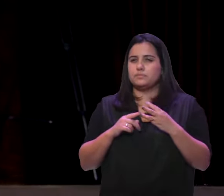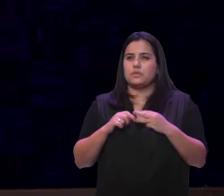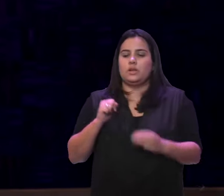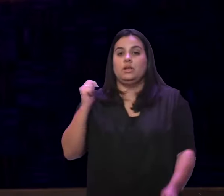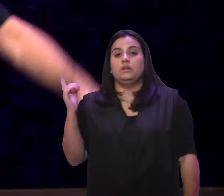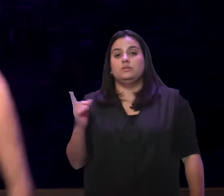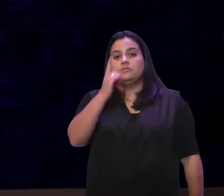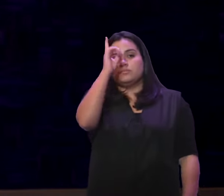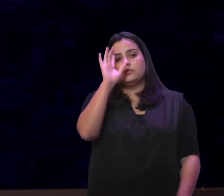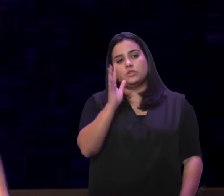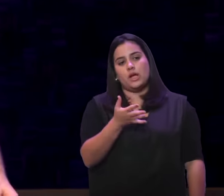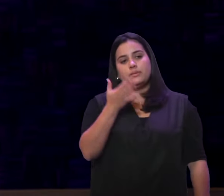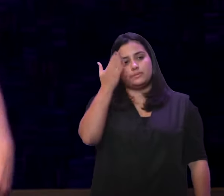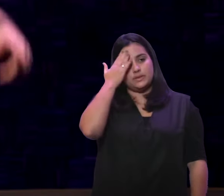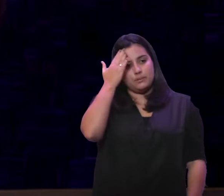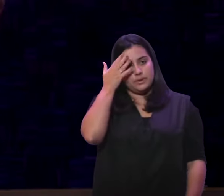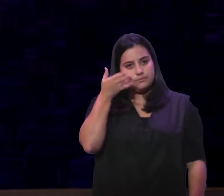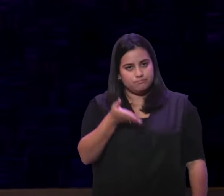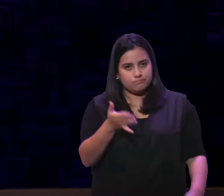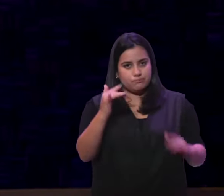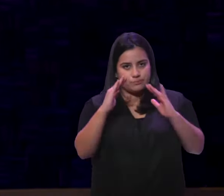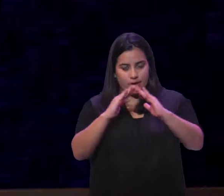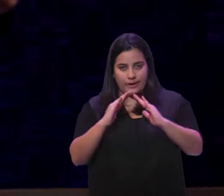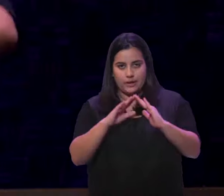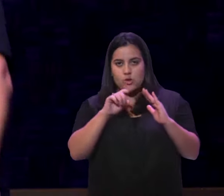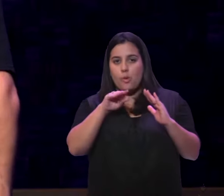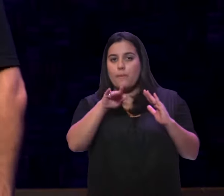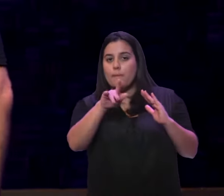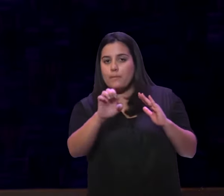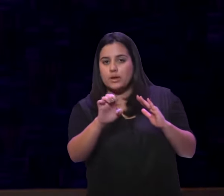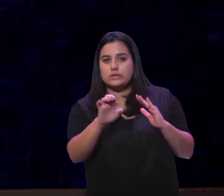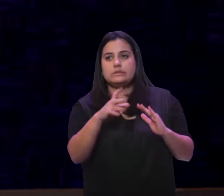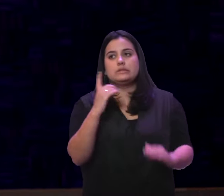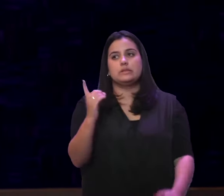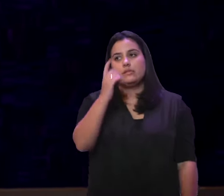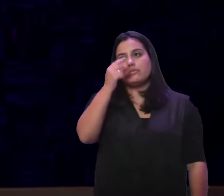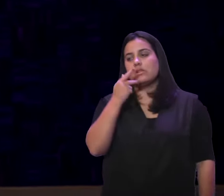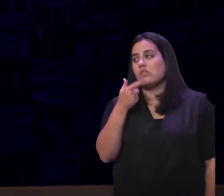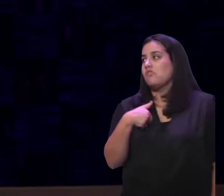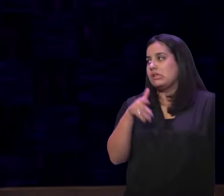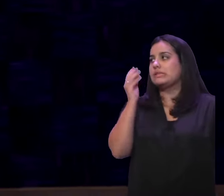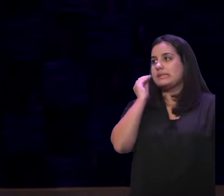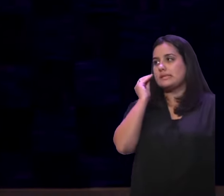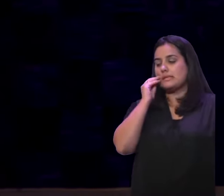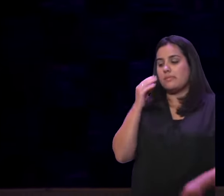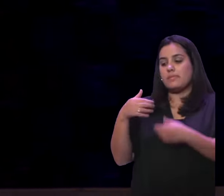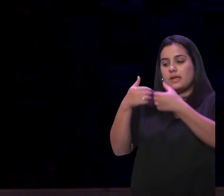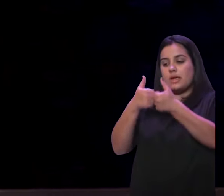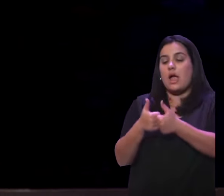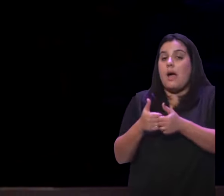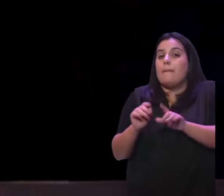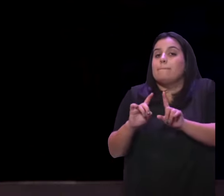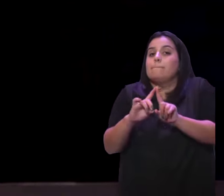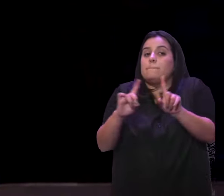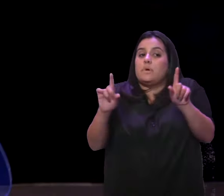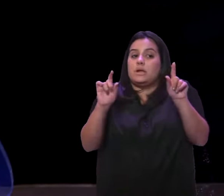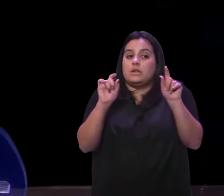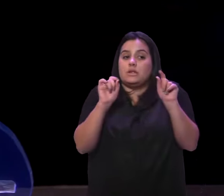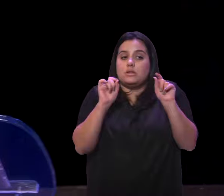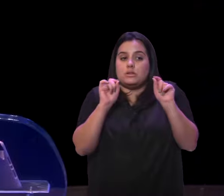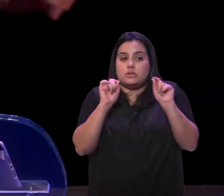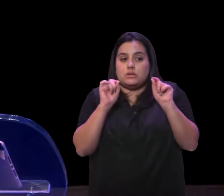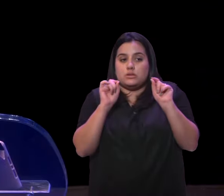sabendo de Obed-edom, ele fala: eu vou tentar pegar a arca de novo. Só que aí ele não foi pegar a arca de qualquer jeito.